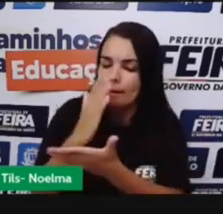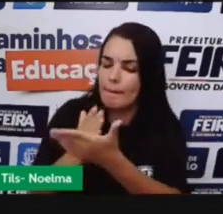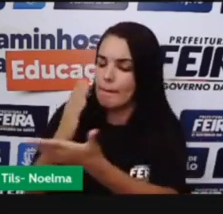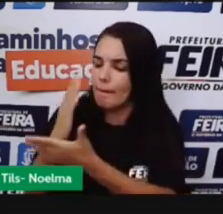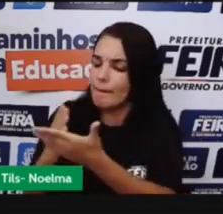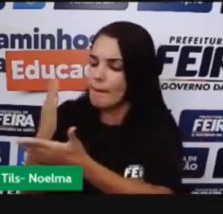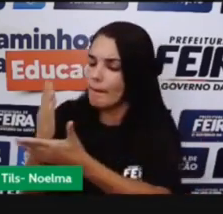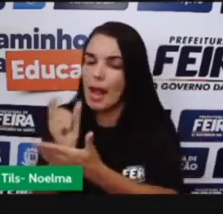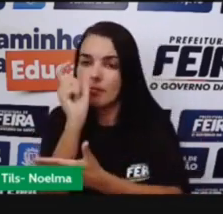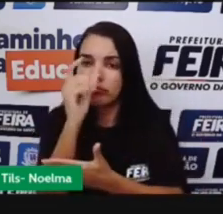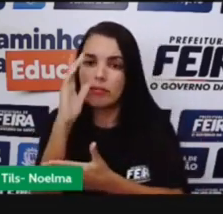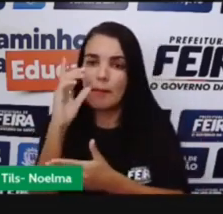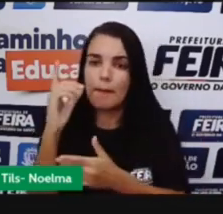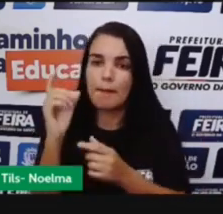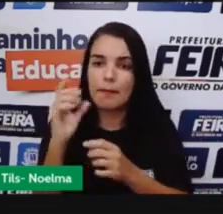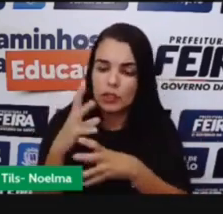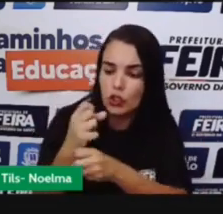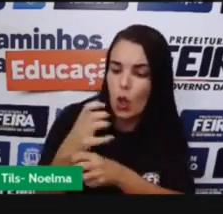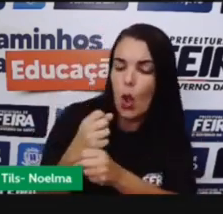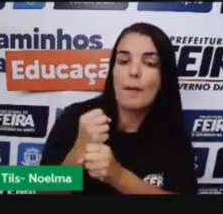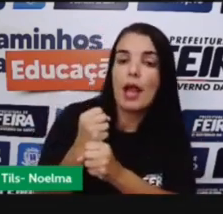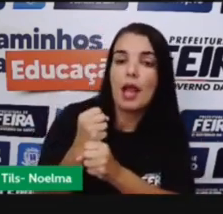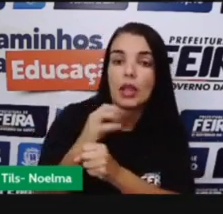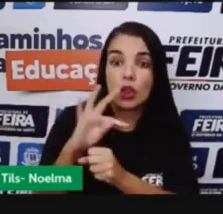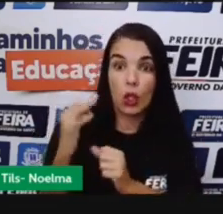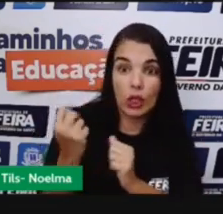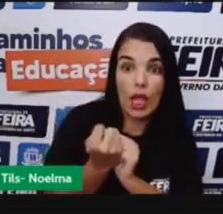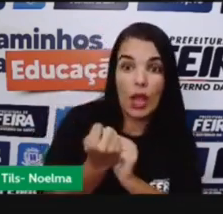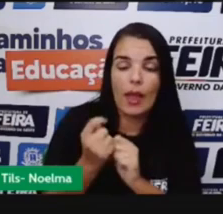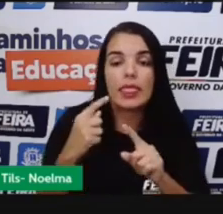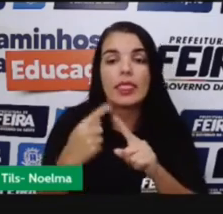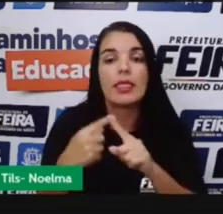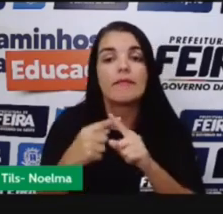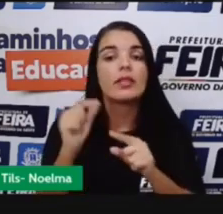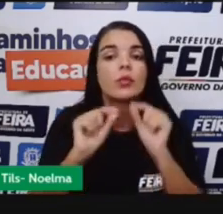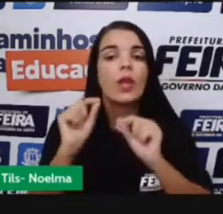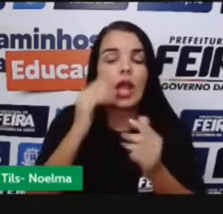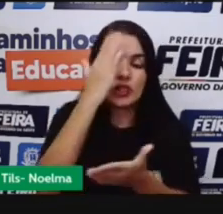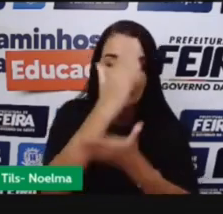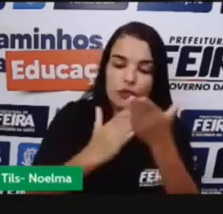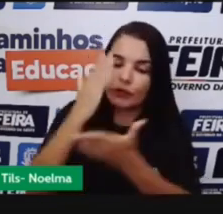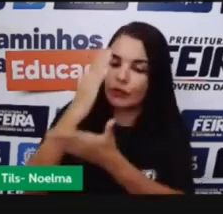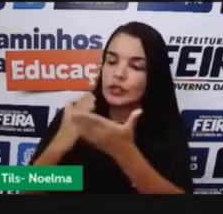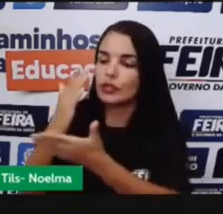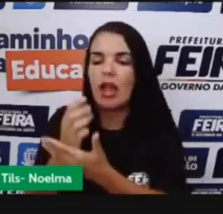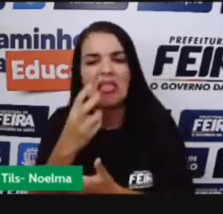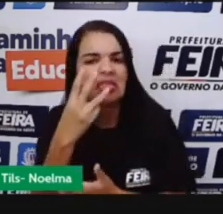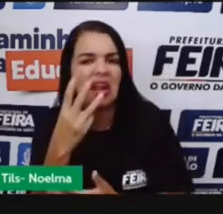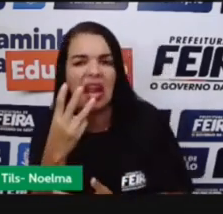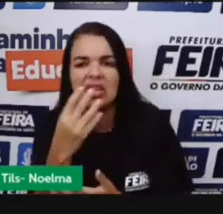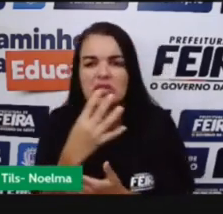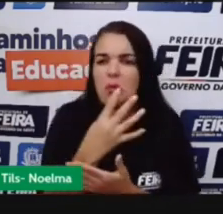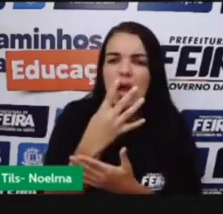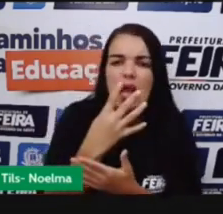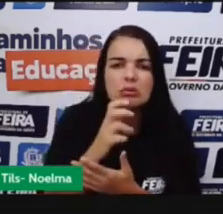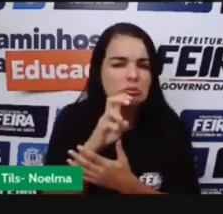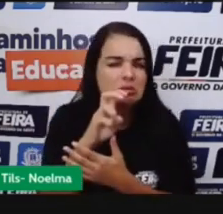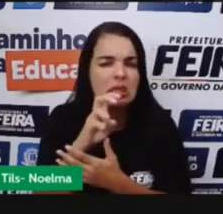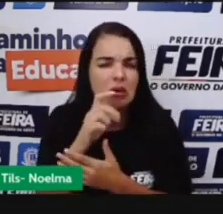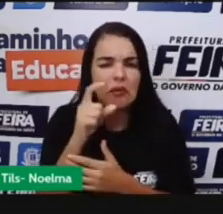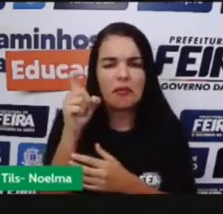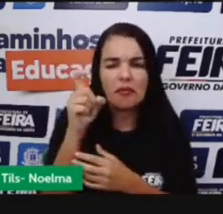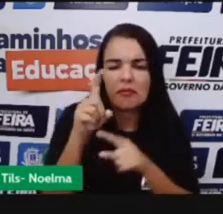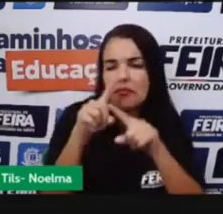total. Ela pega aquele valor total e divide em partes iguais. Pode ser em 5, em 4, em 3 vezes, a